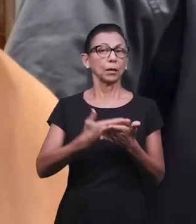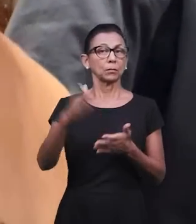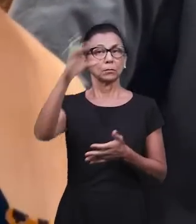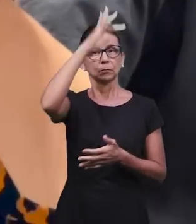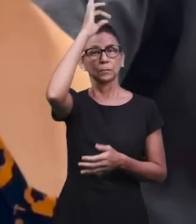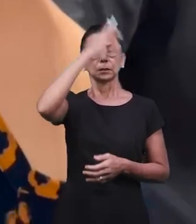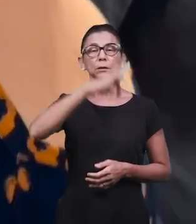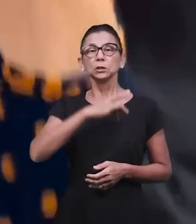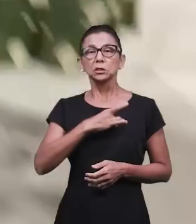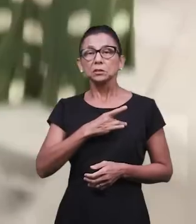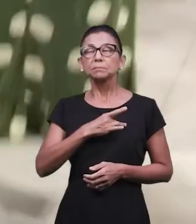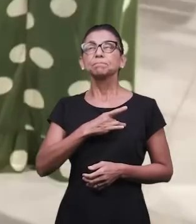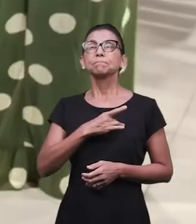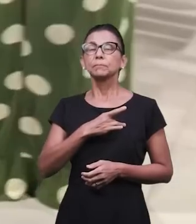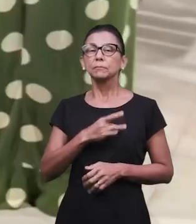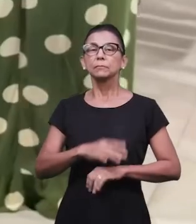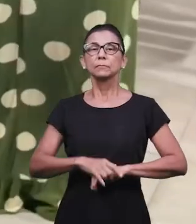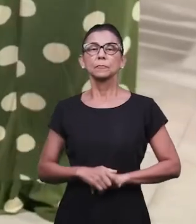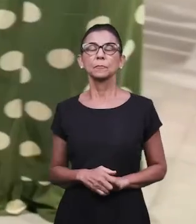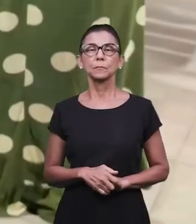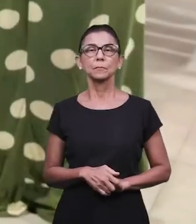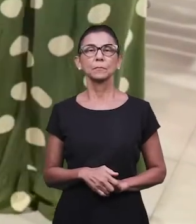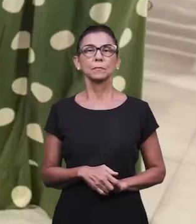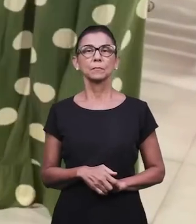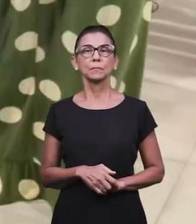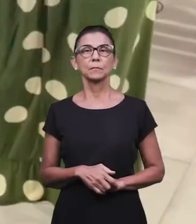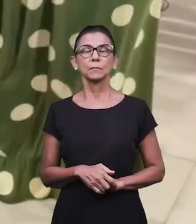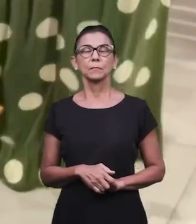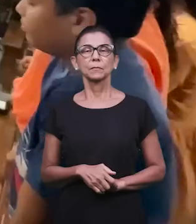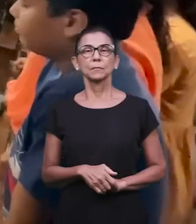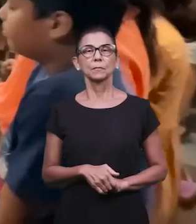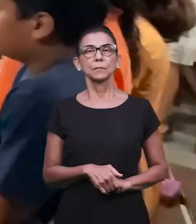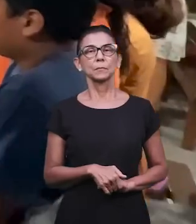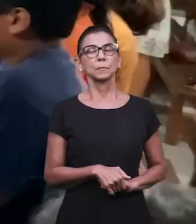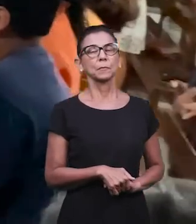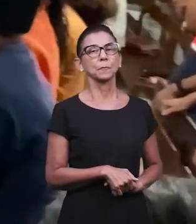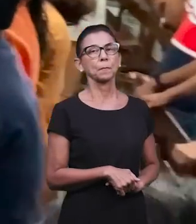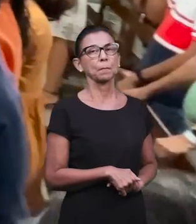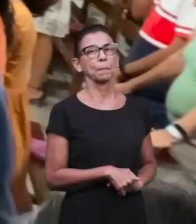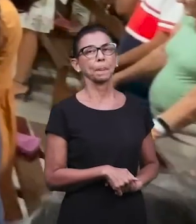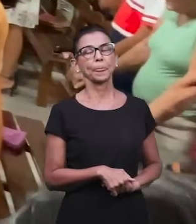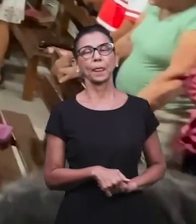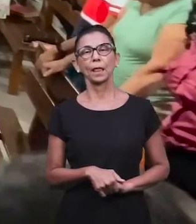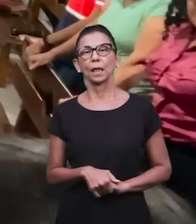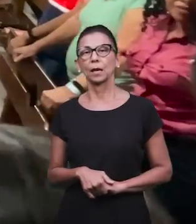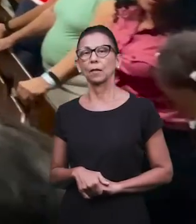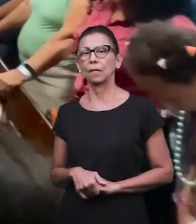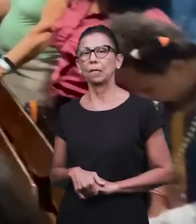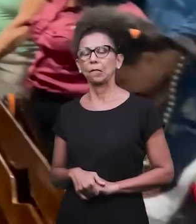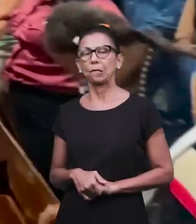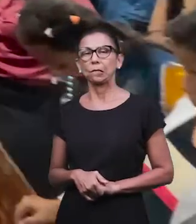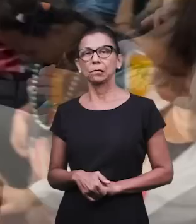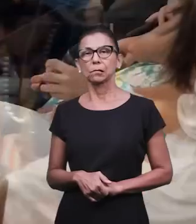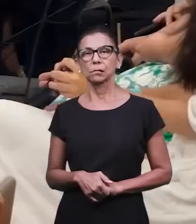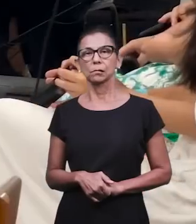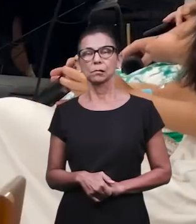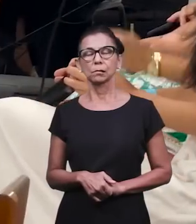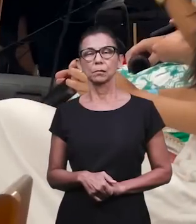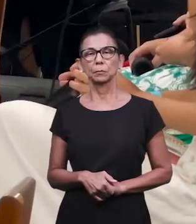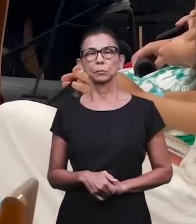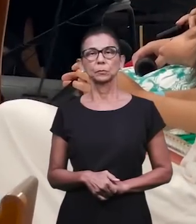Senhor foi glorificado no meio da igreja. Pedro, nossas vidas. Amém. Jesus.